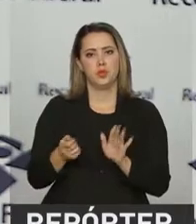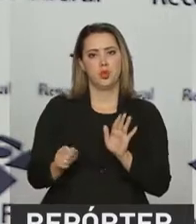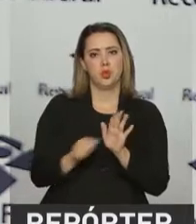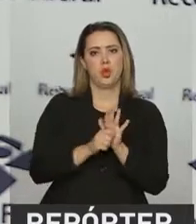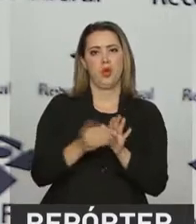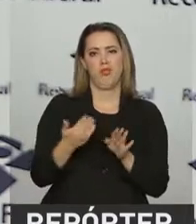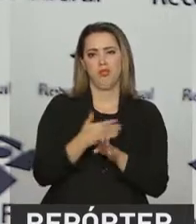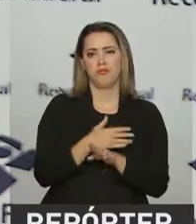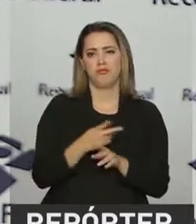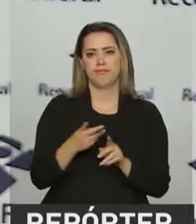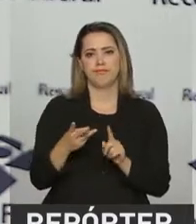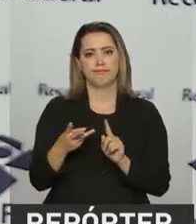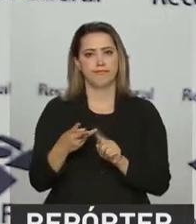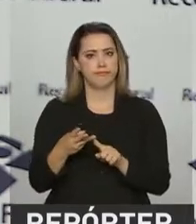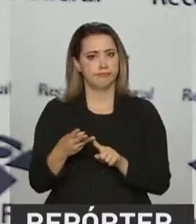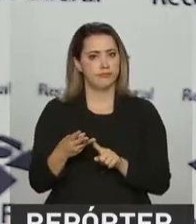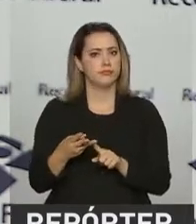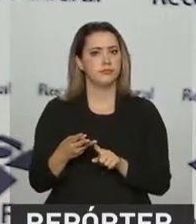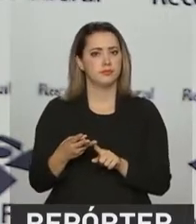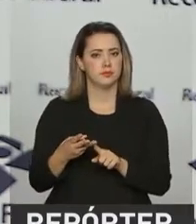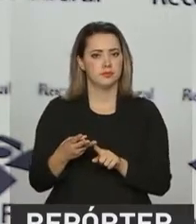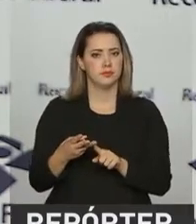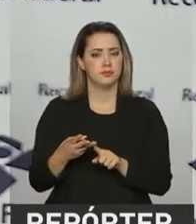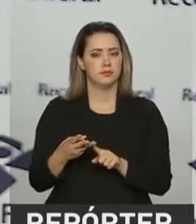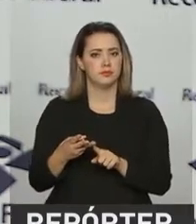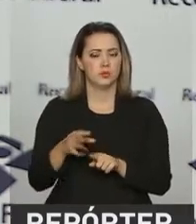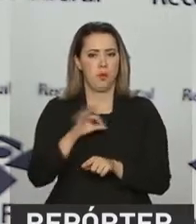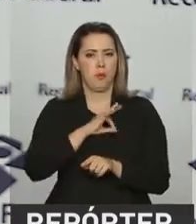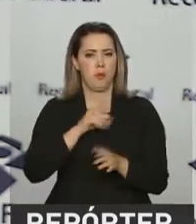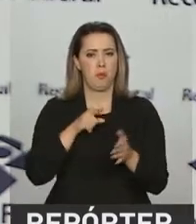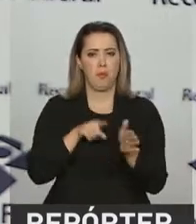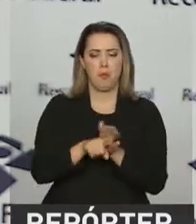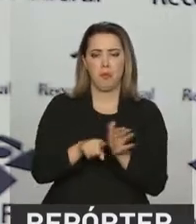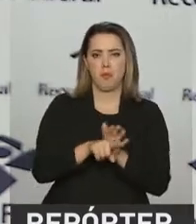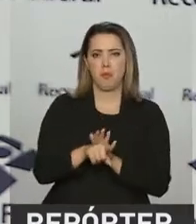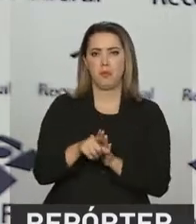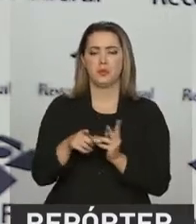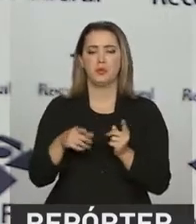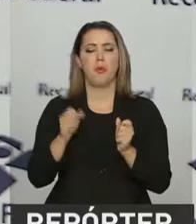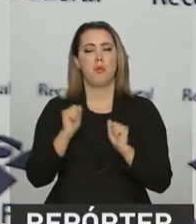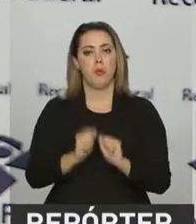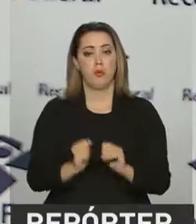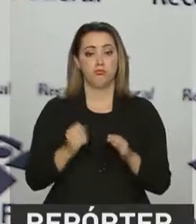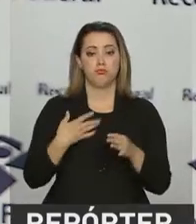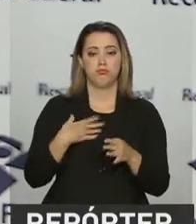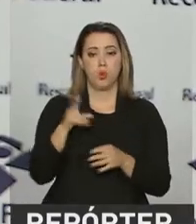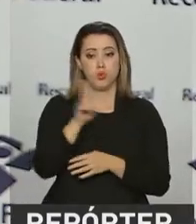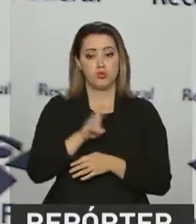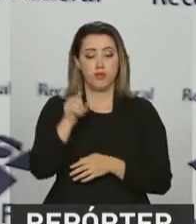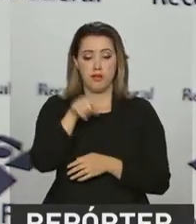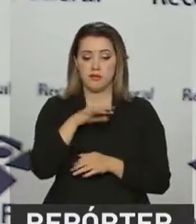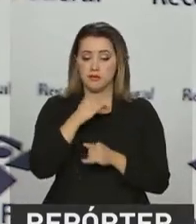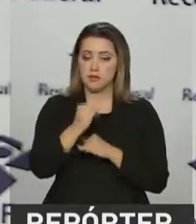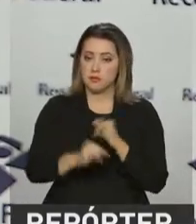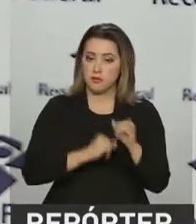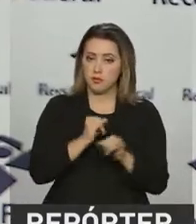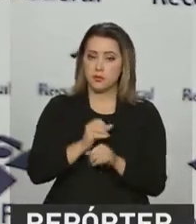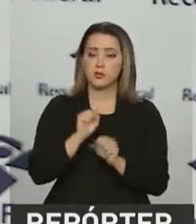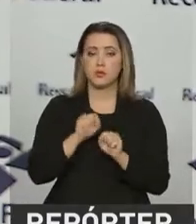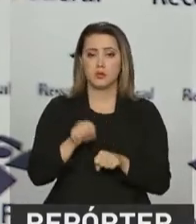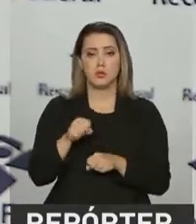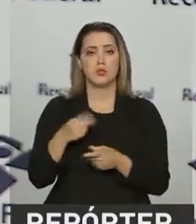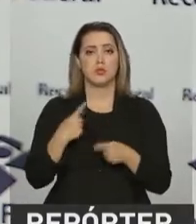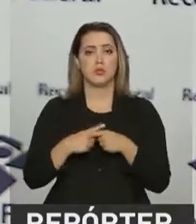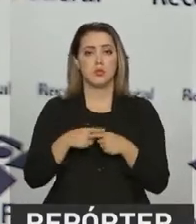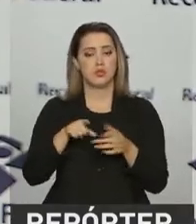drogas tinha uma investigação no âmbito de uma operação como a lava jato por exemplo essas informações poderão ser utilizado assim porque a pessoa já